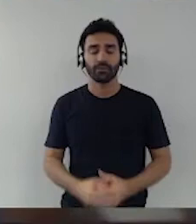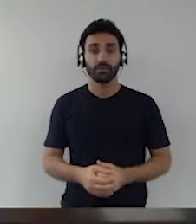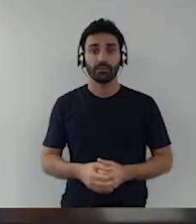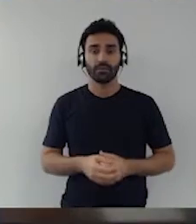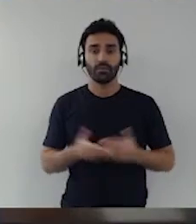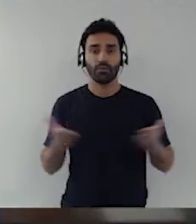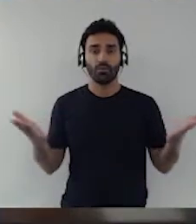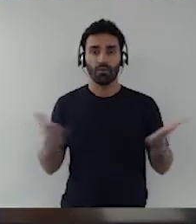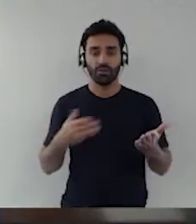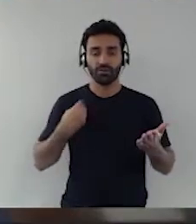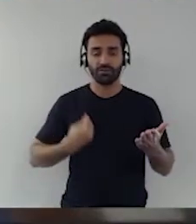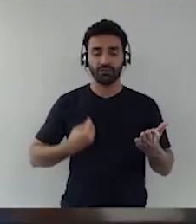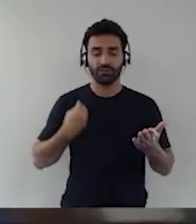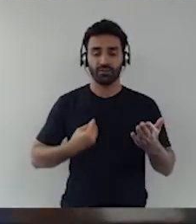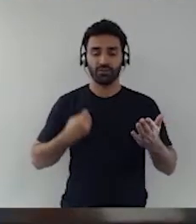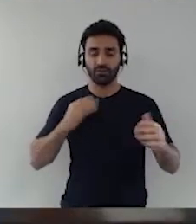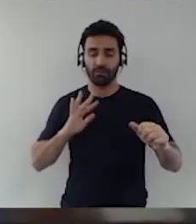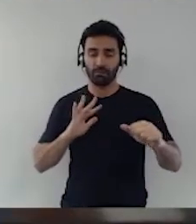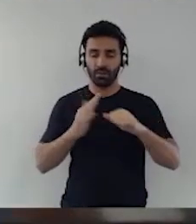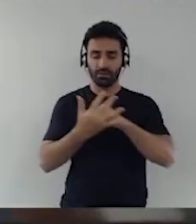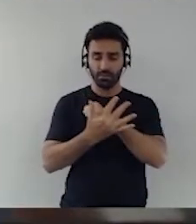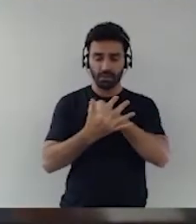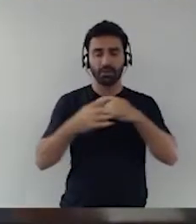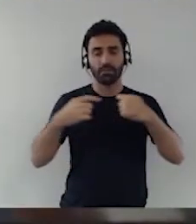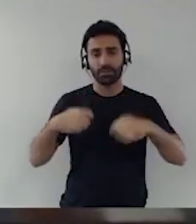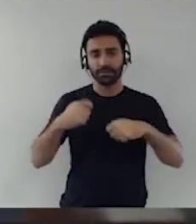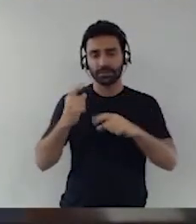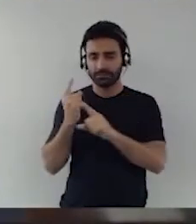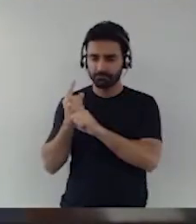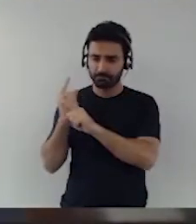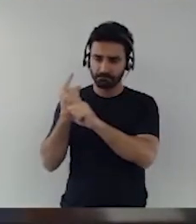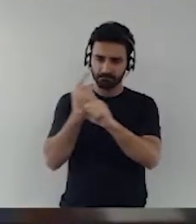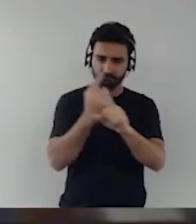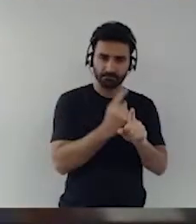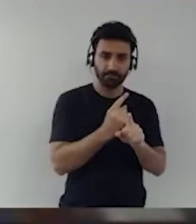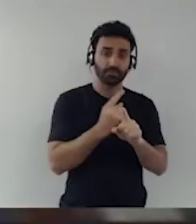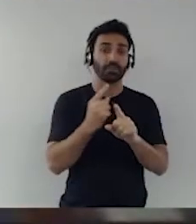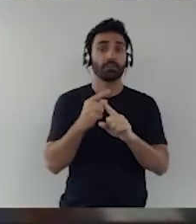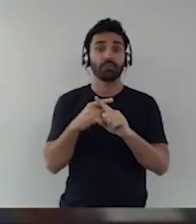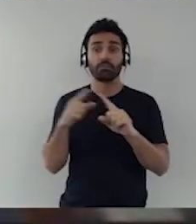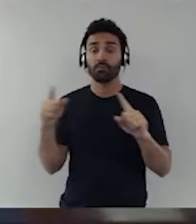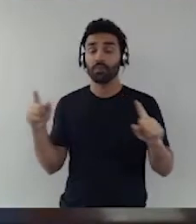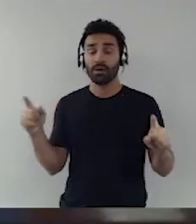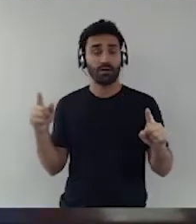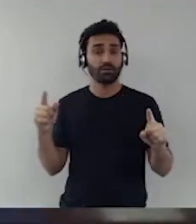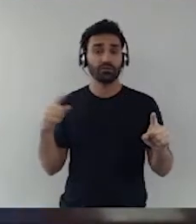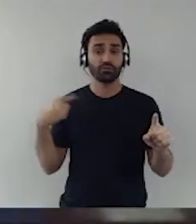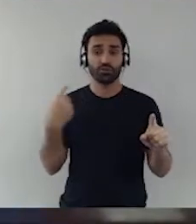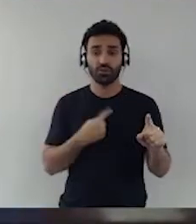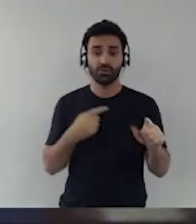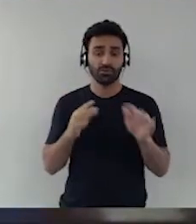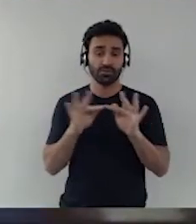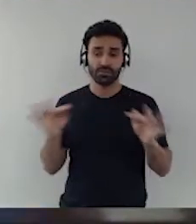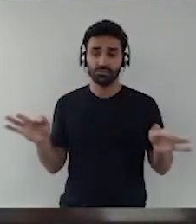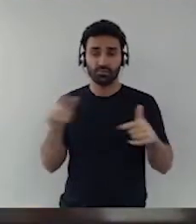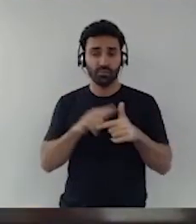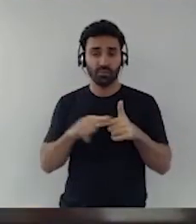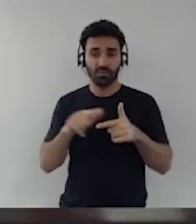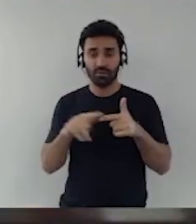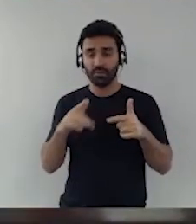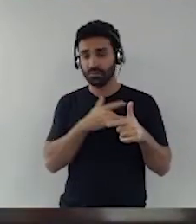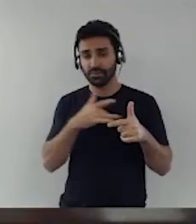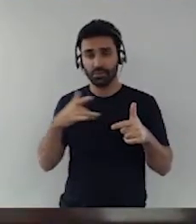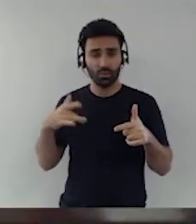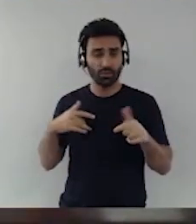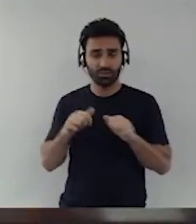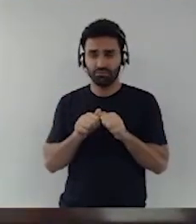à pandemia, o mapeamento e a identificação que nós não vivemos simplesmente uma pandemia sanitária de